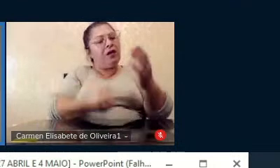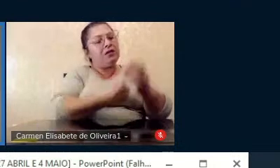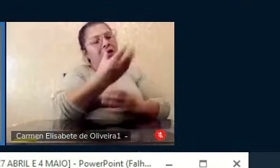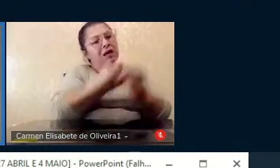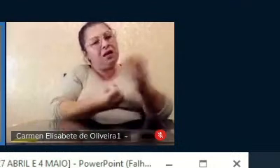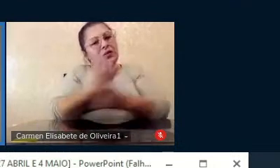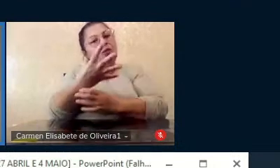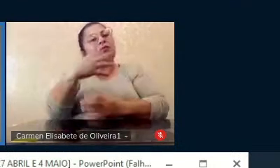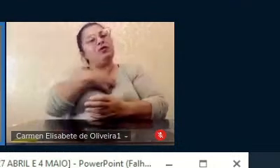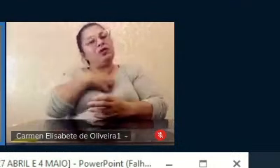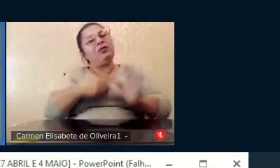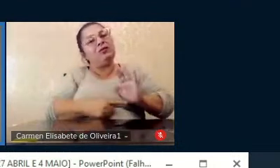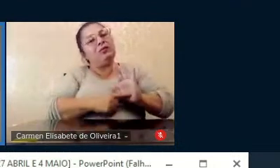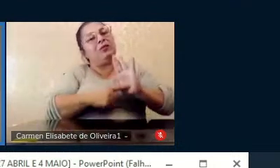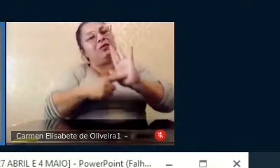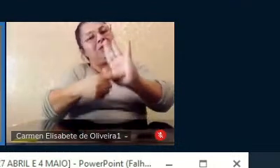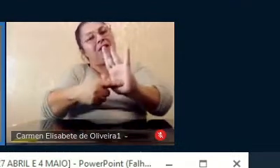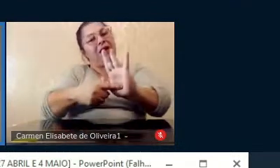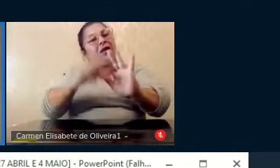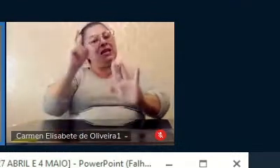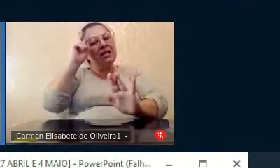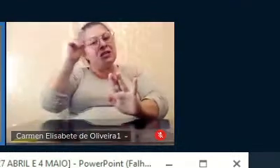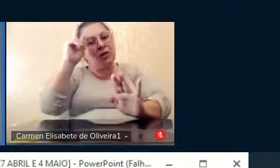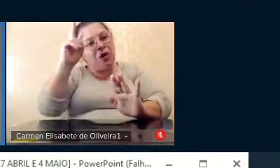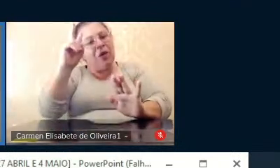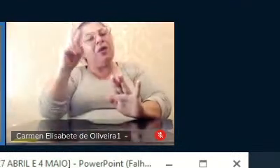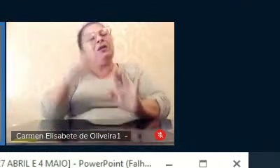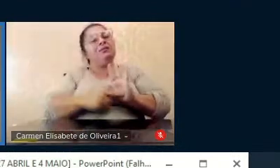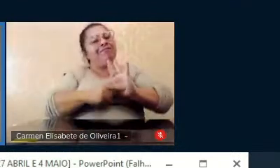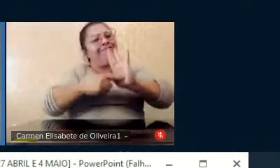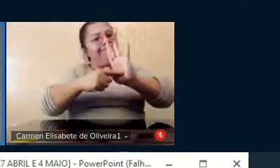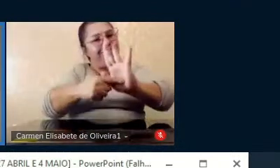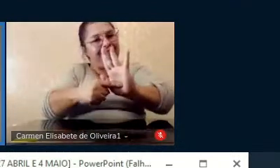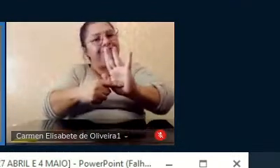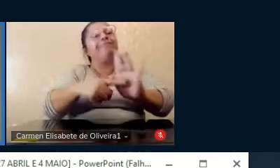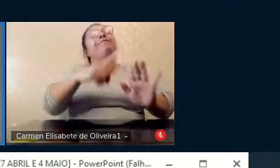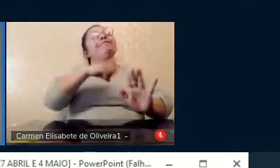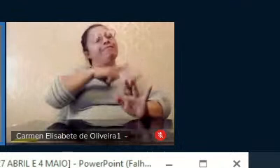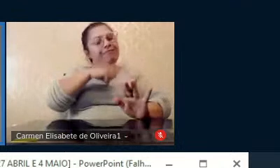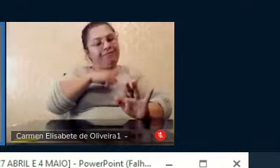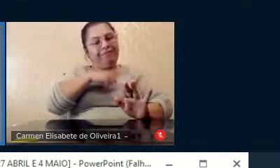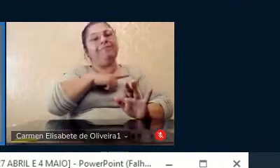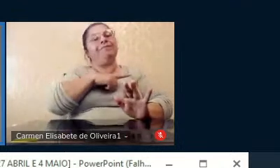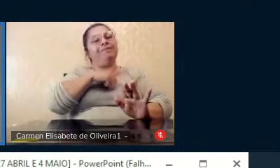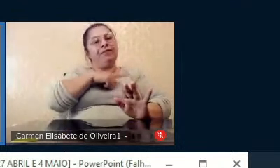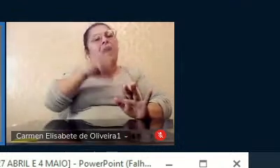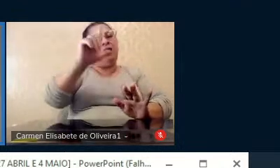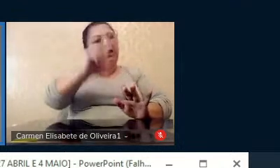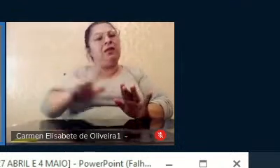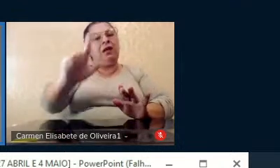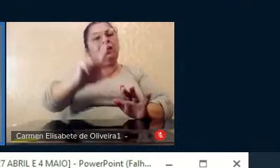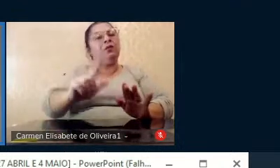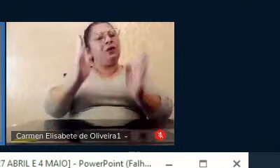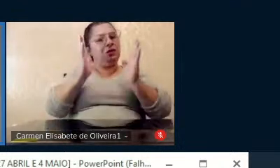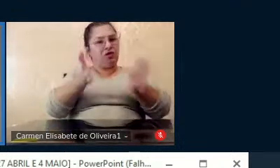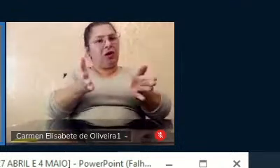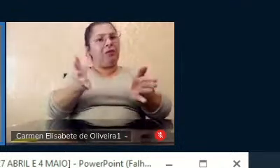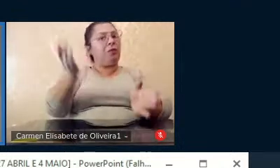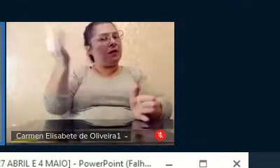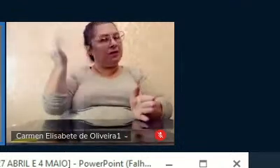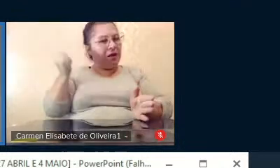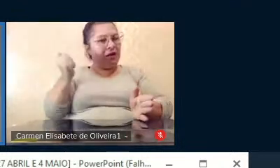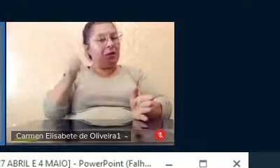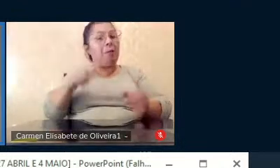meio das narrativas, por meio das histórias, né? Eles tinham a literatura, só que ela não tinha